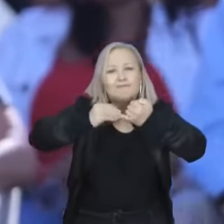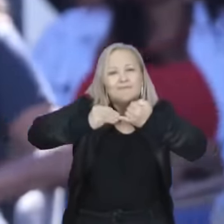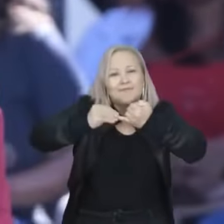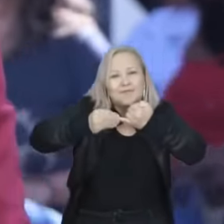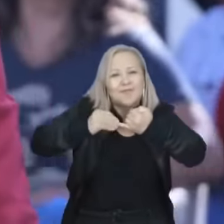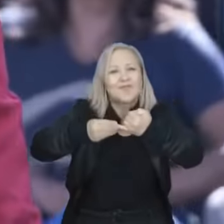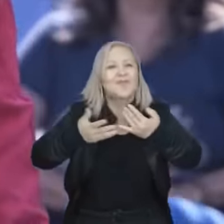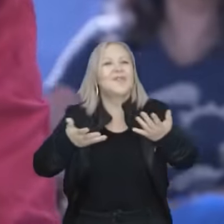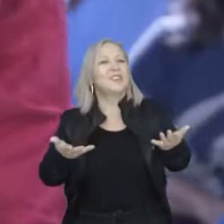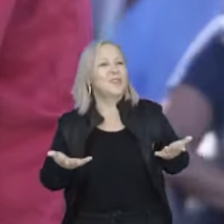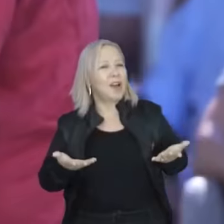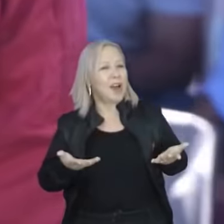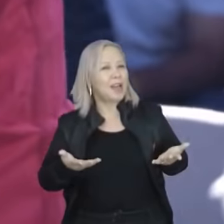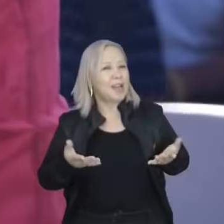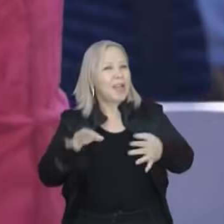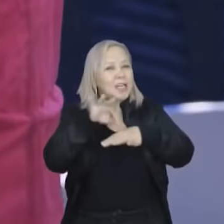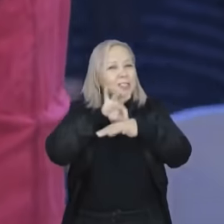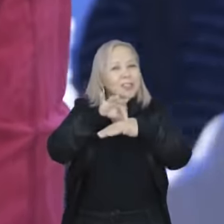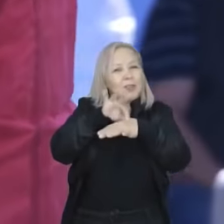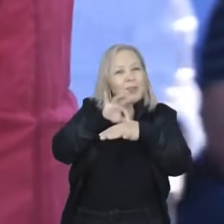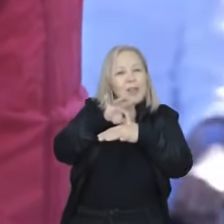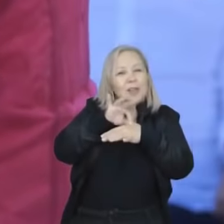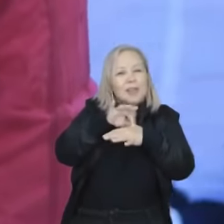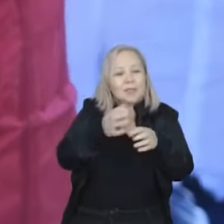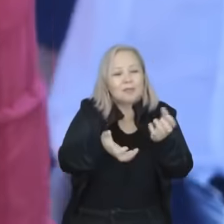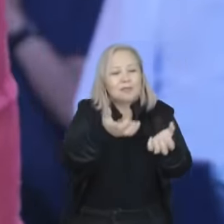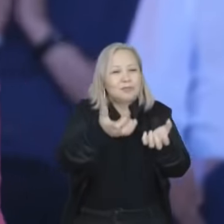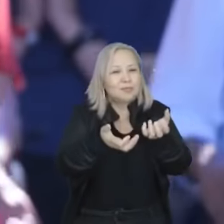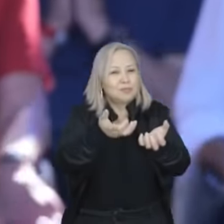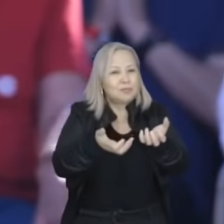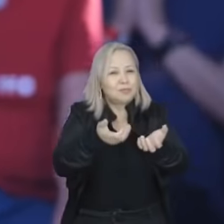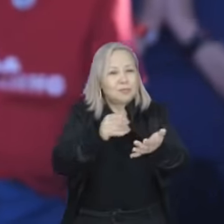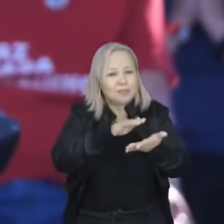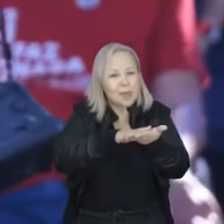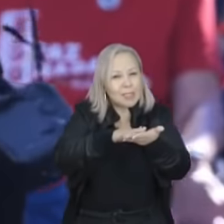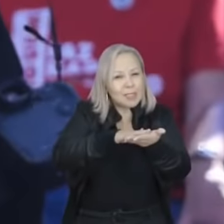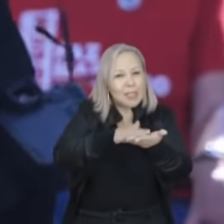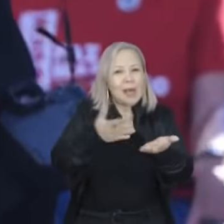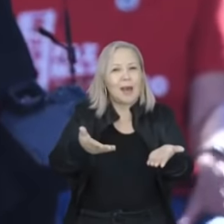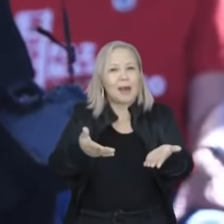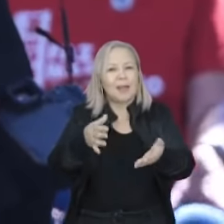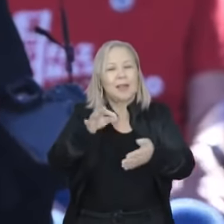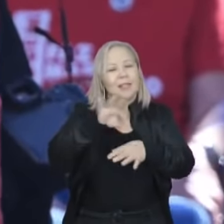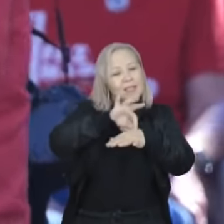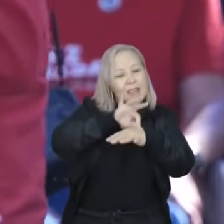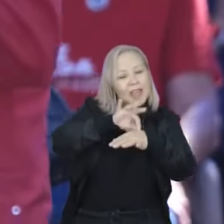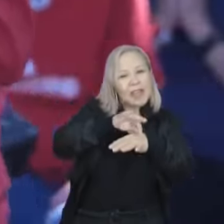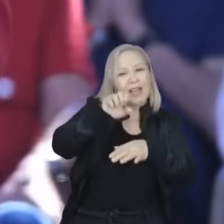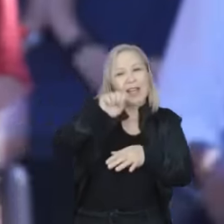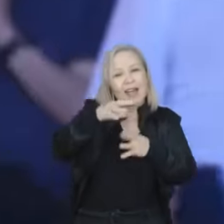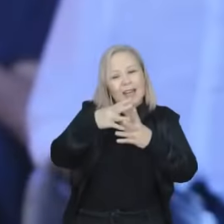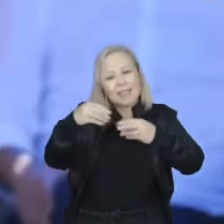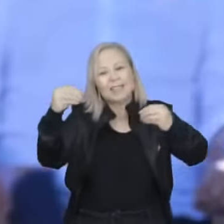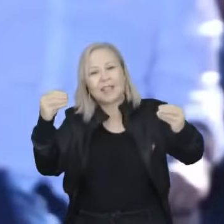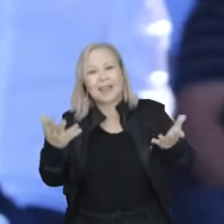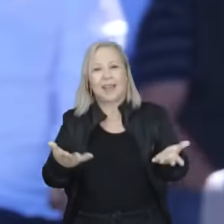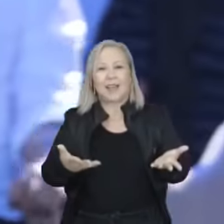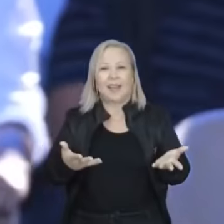uma costelinha bem passada, uma carne seca bem passada, um paio bem